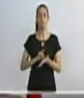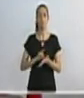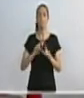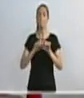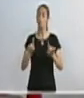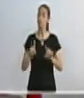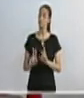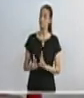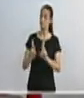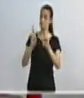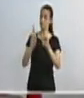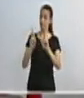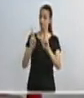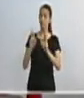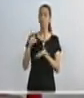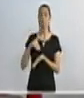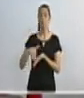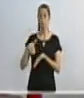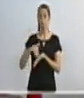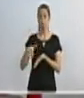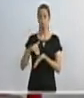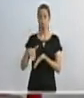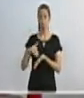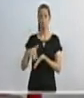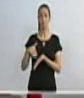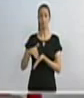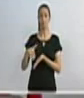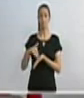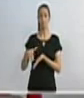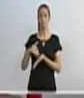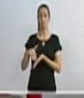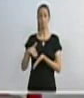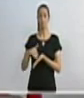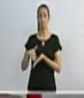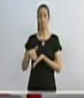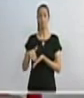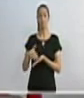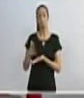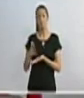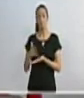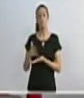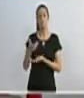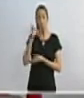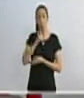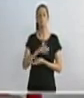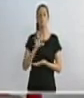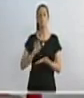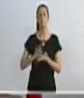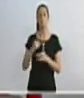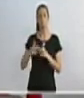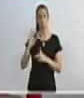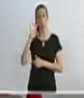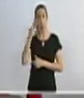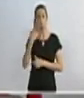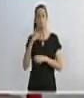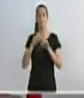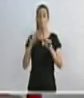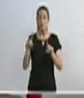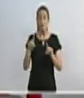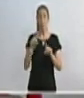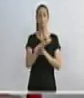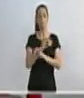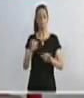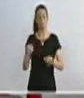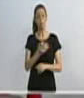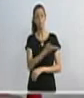eu espero, secretário, que nós não chegaremos a isso, né? Mas, então, para dar ciência, e qual